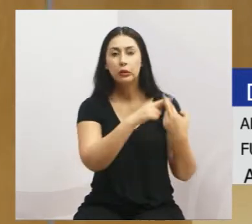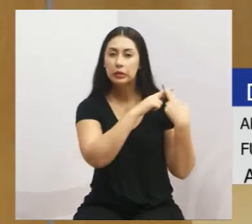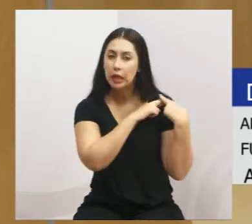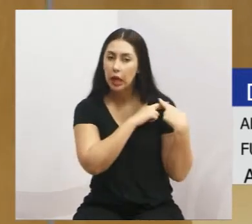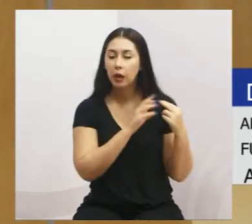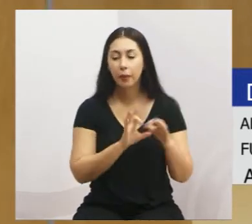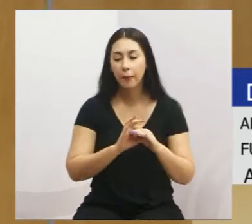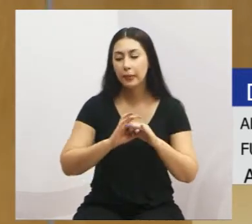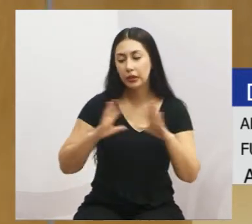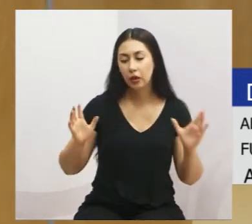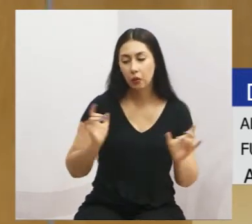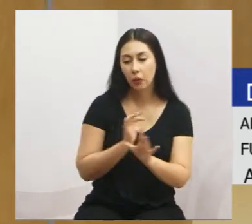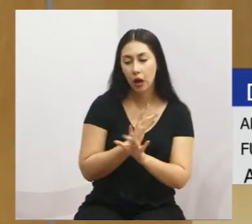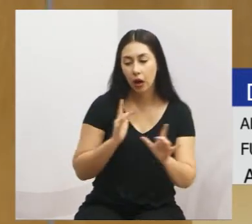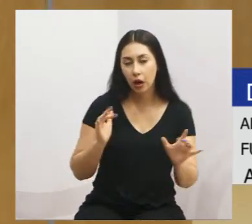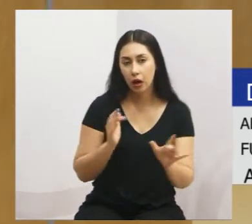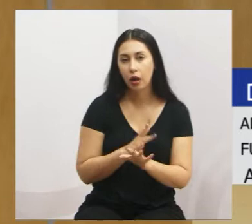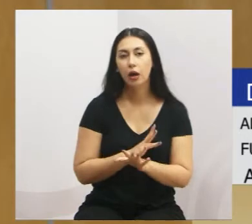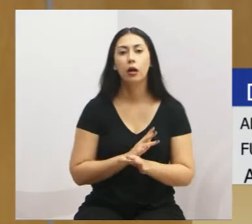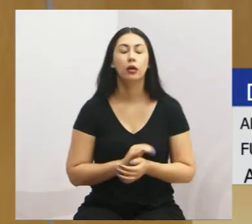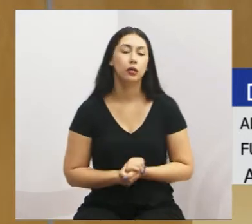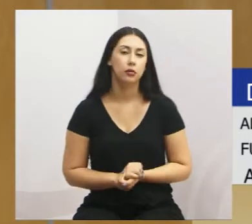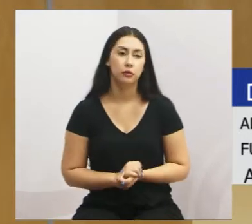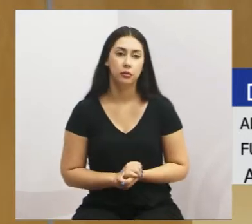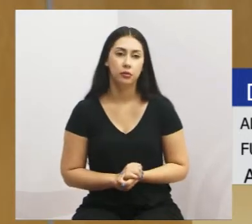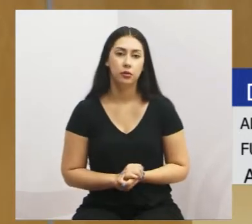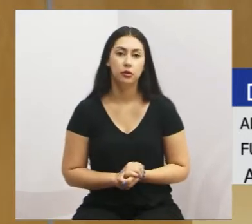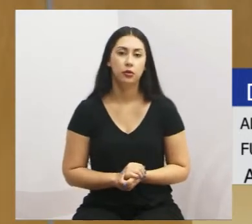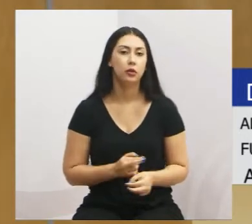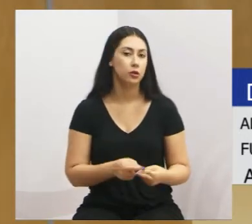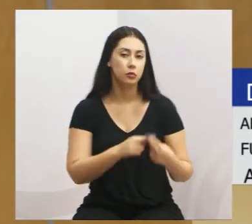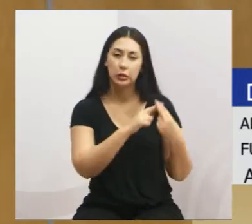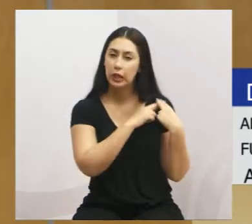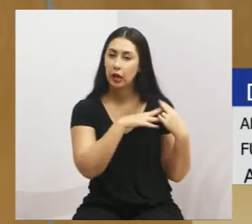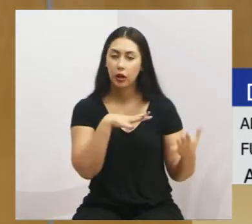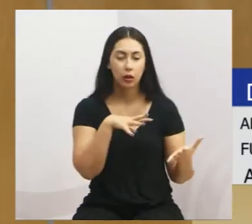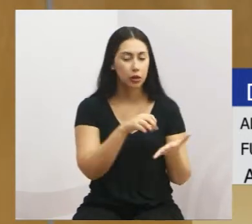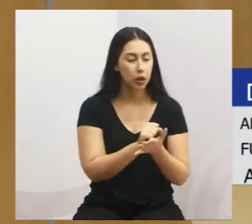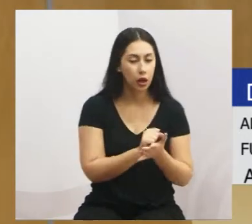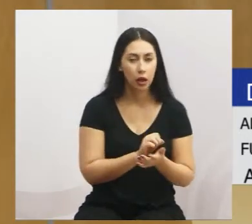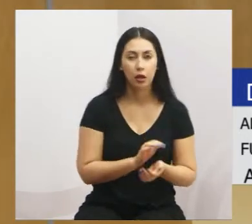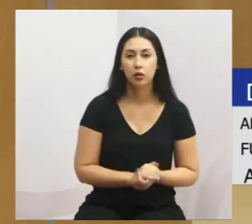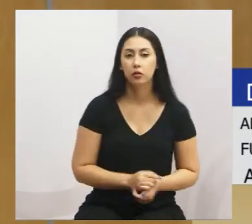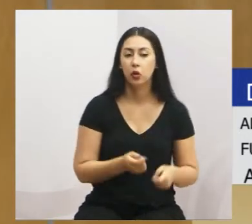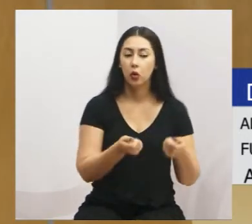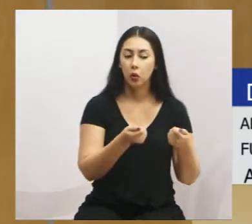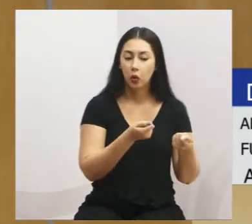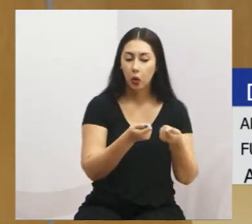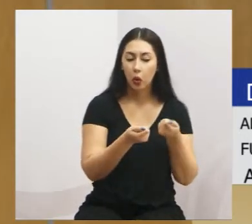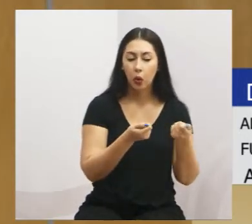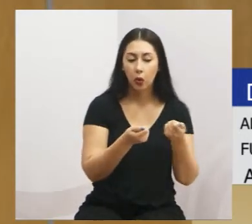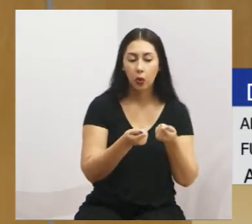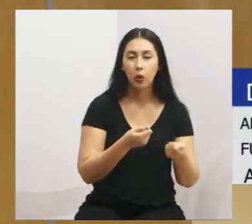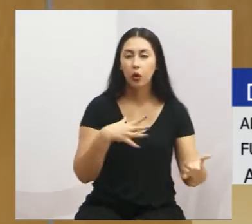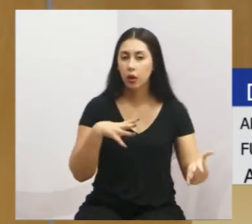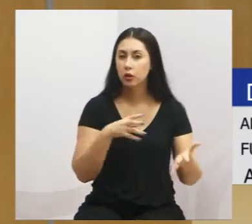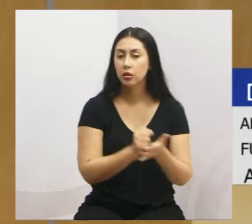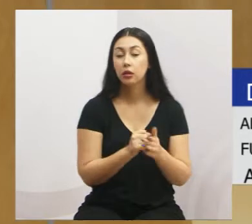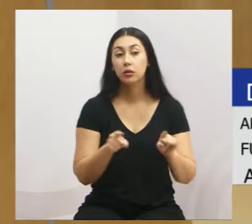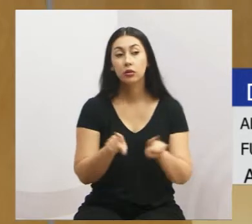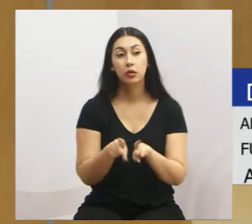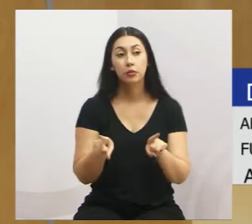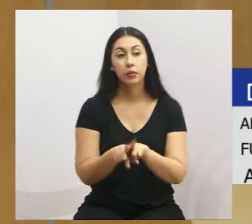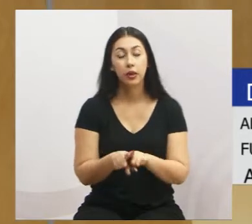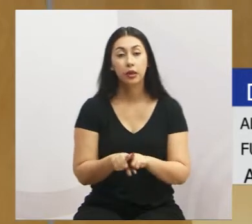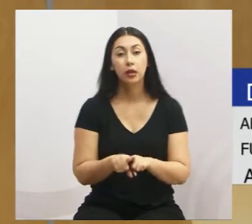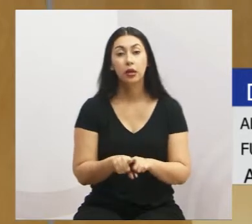urbanística, diretor de projetos e urbanismo, diretor de cadastro, controle e cadastro, e fica acrescido aqui